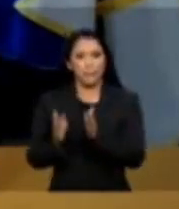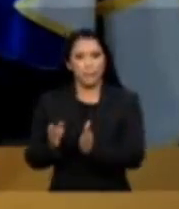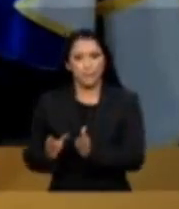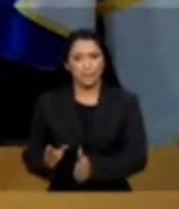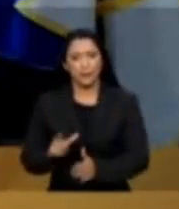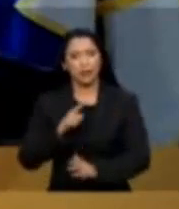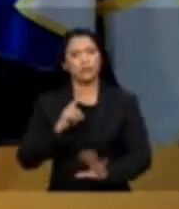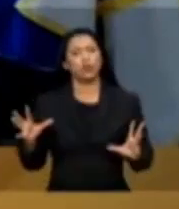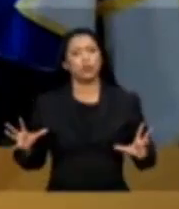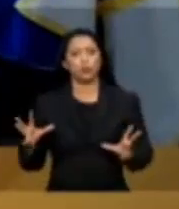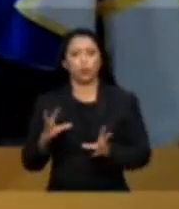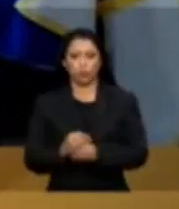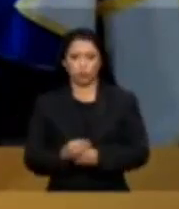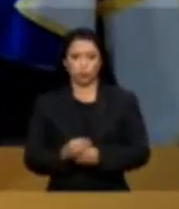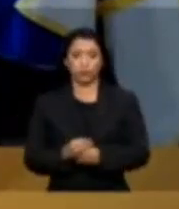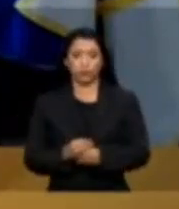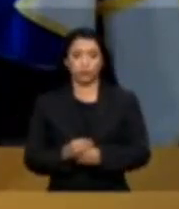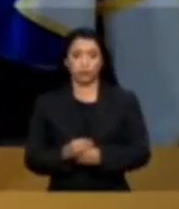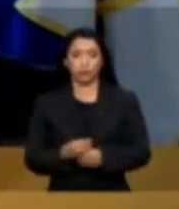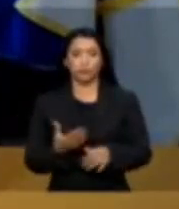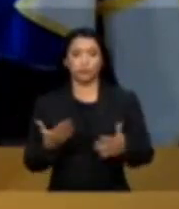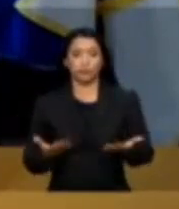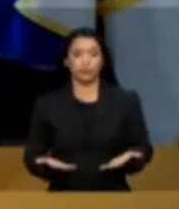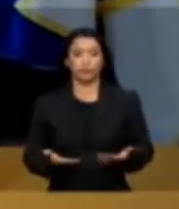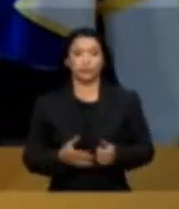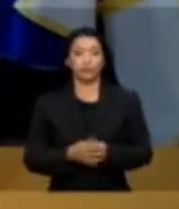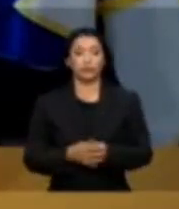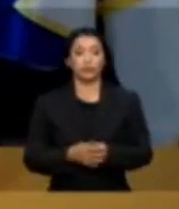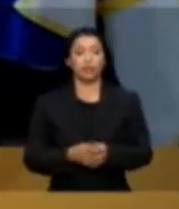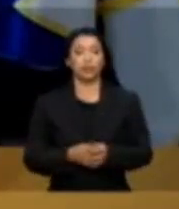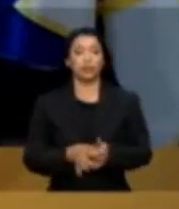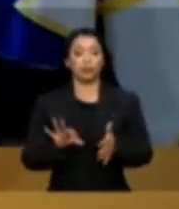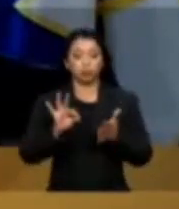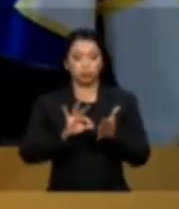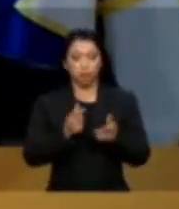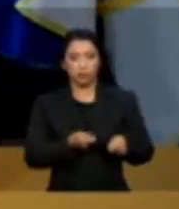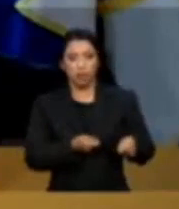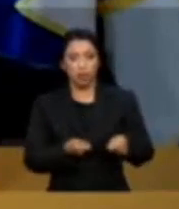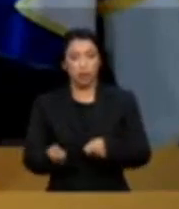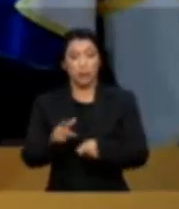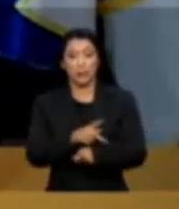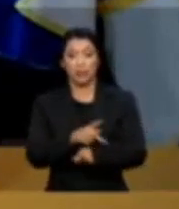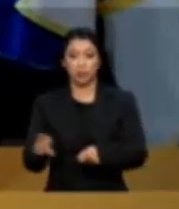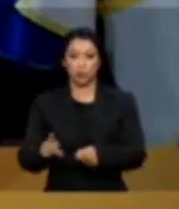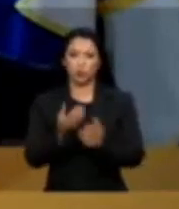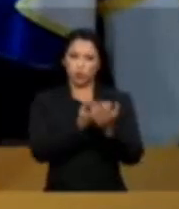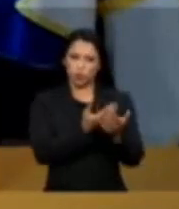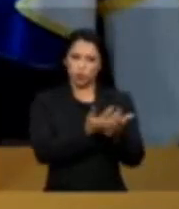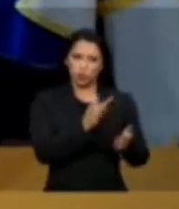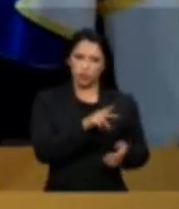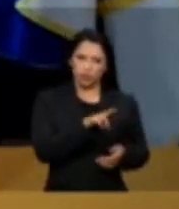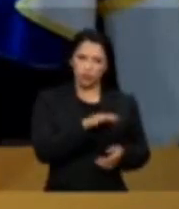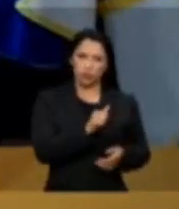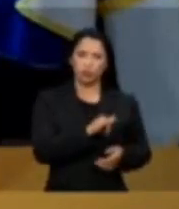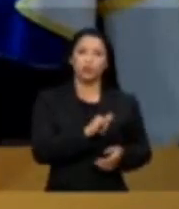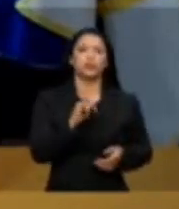foram concluídas, exceto a homologação presidencial. Os estudos da FUNAI foram favoráveis